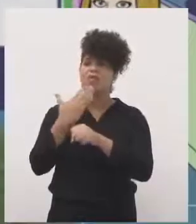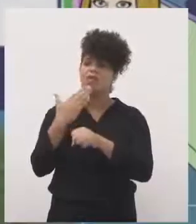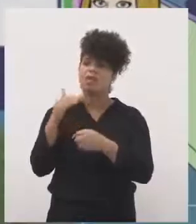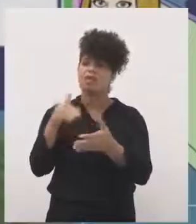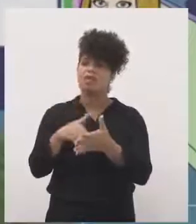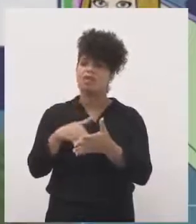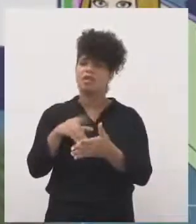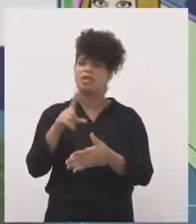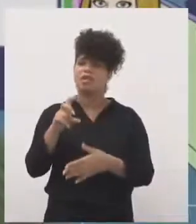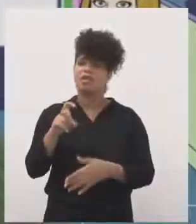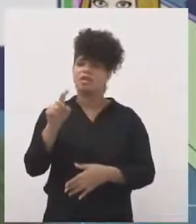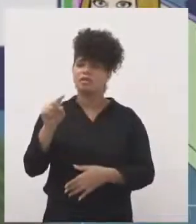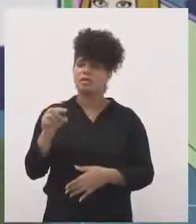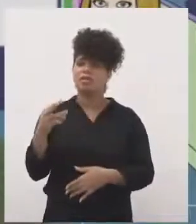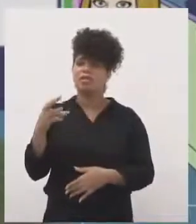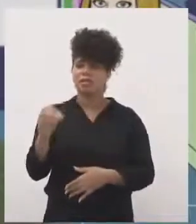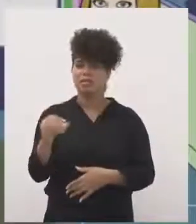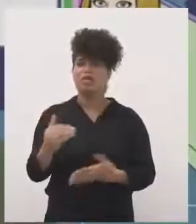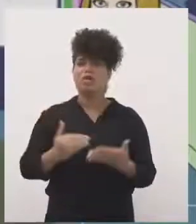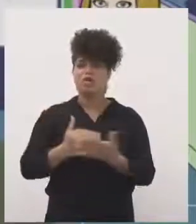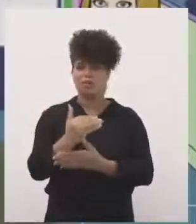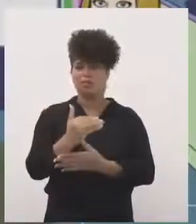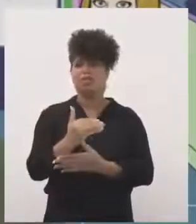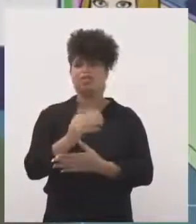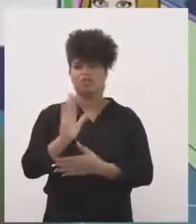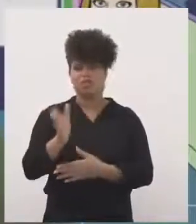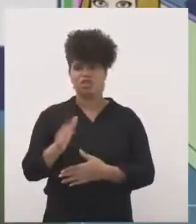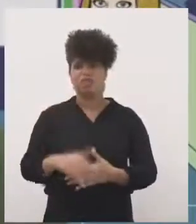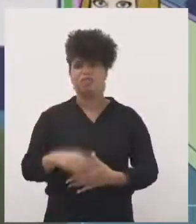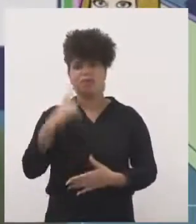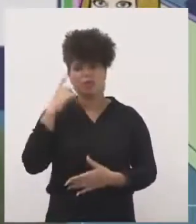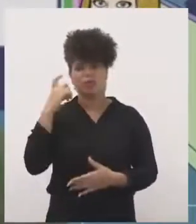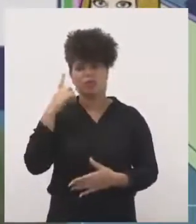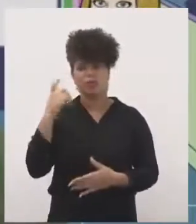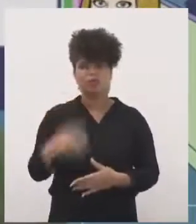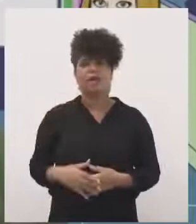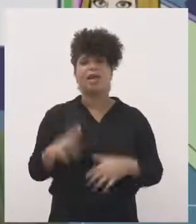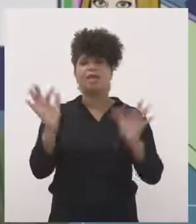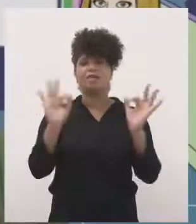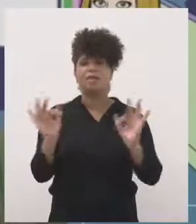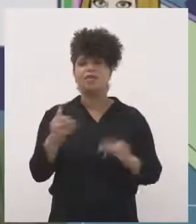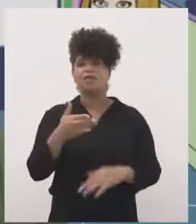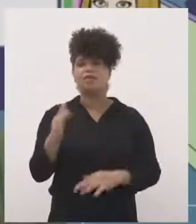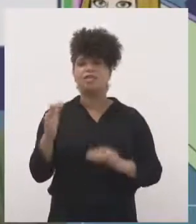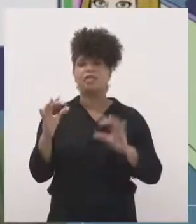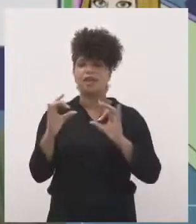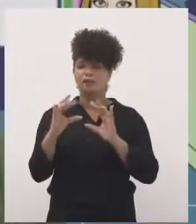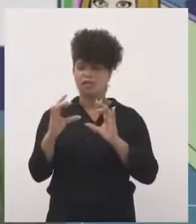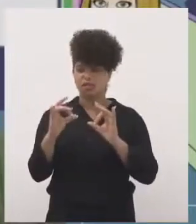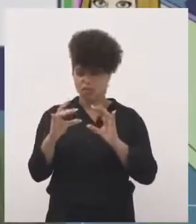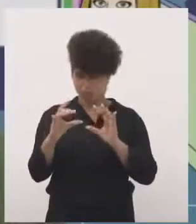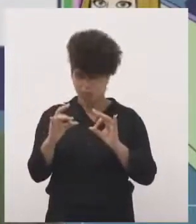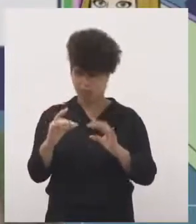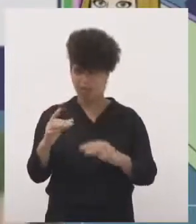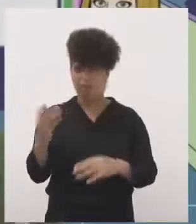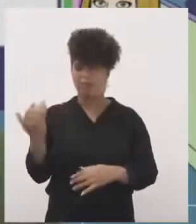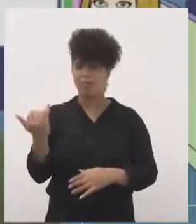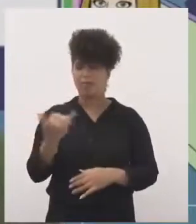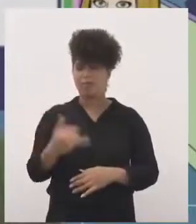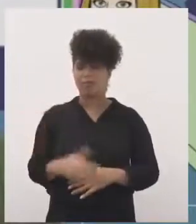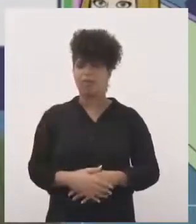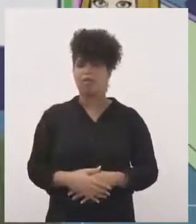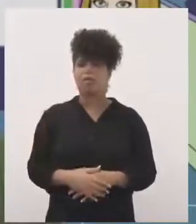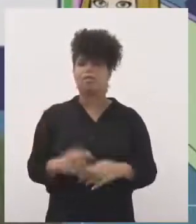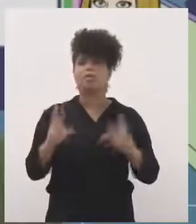3h30, ele está sendo bem pontual, que o barulho aqui já começou. Fico muito feliz com o feedback de todos vocês, que espero que o